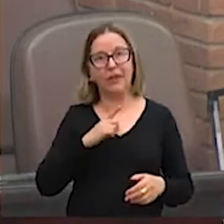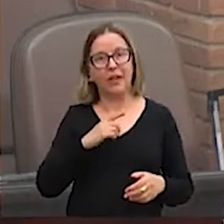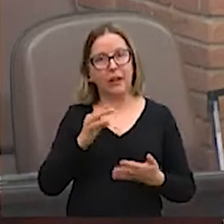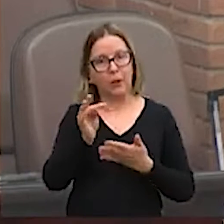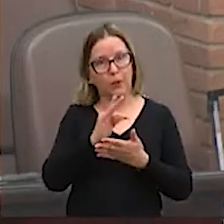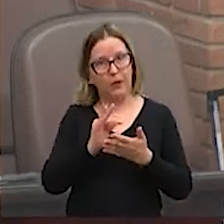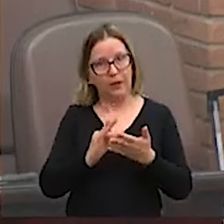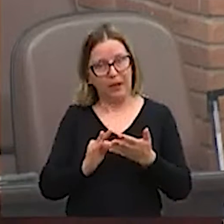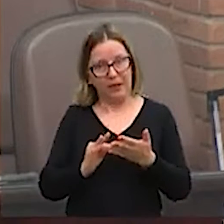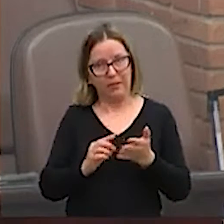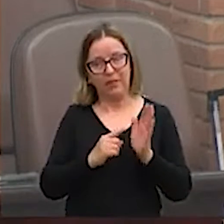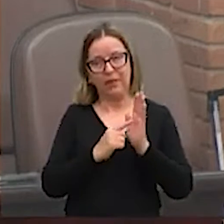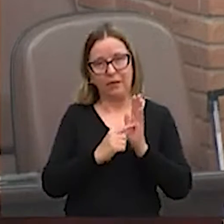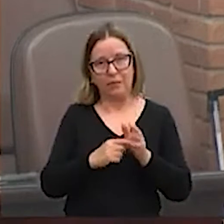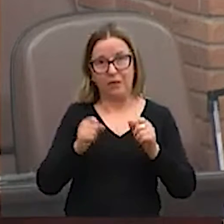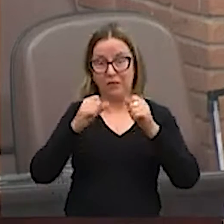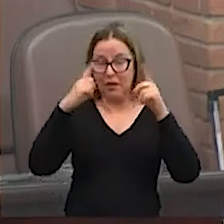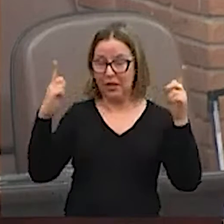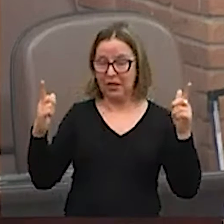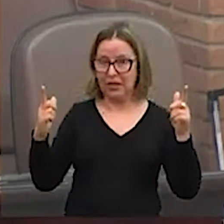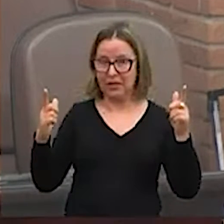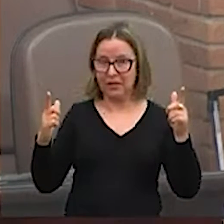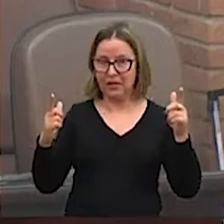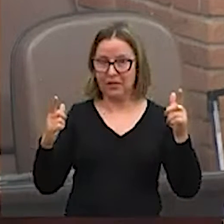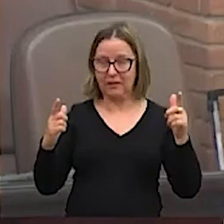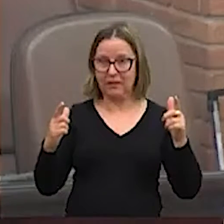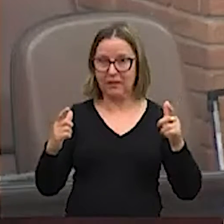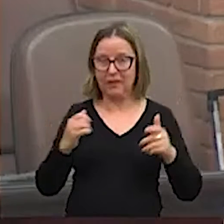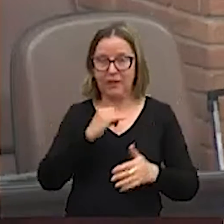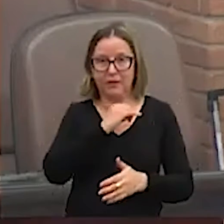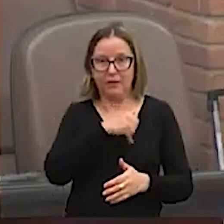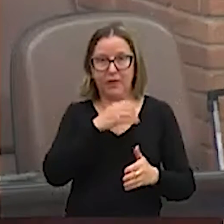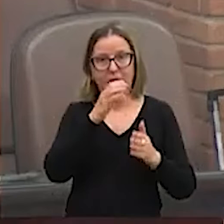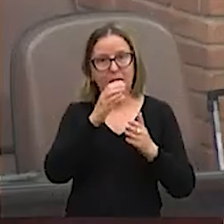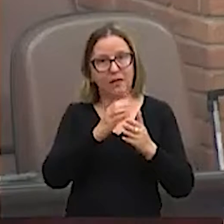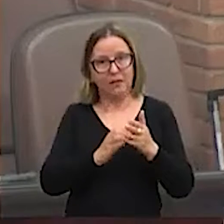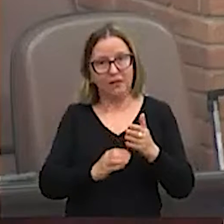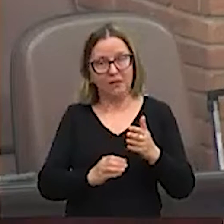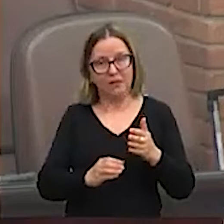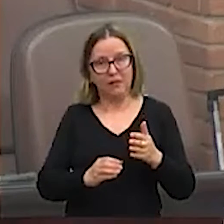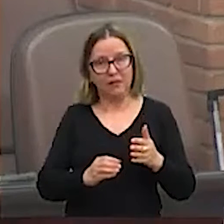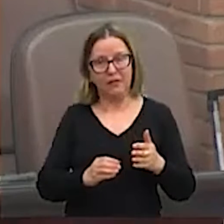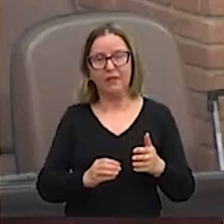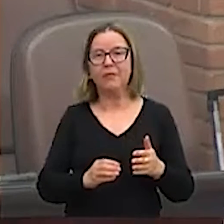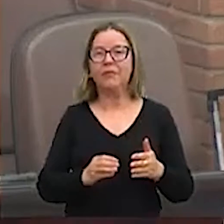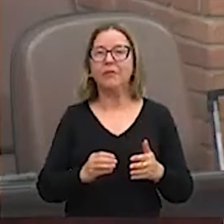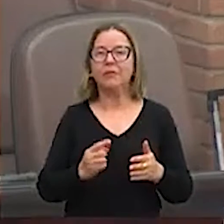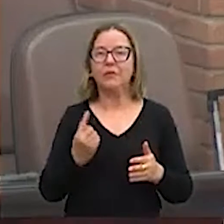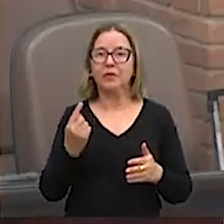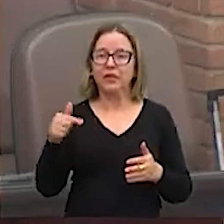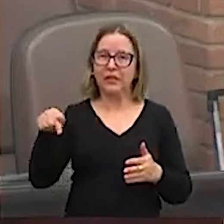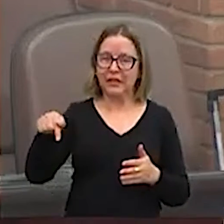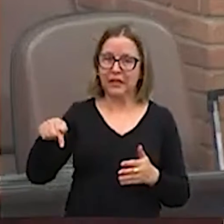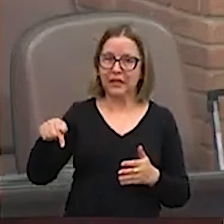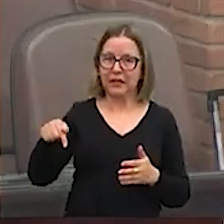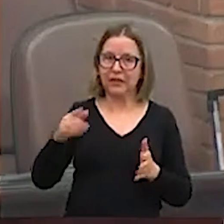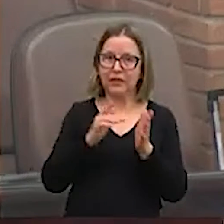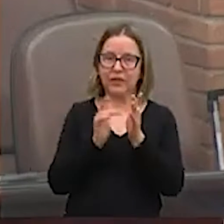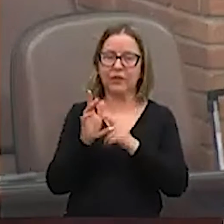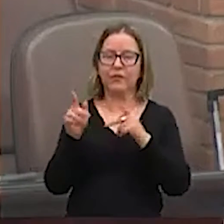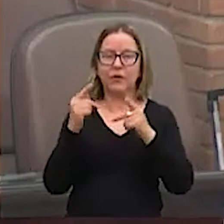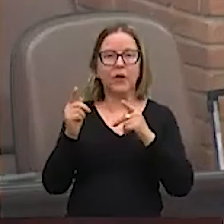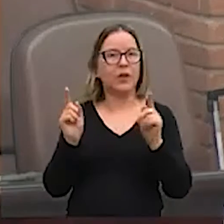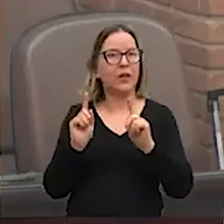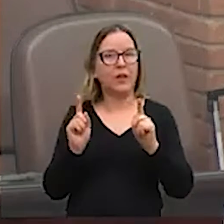com clareza, é o capítulo 17, a oração sacerdotal de Jesus. Ele disse: eu não oro pelo mundo, mas oro